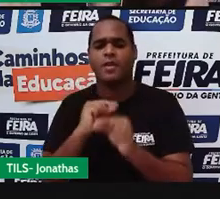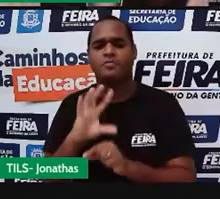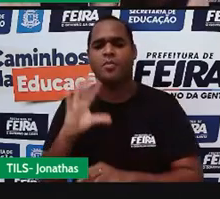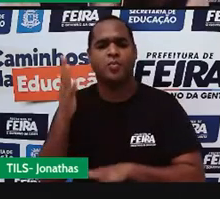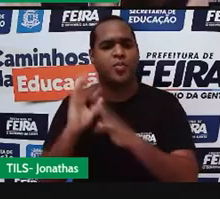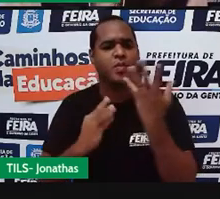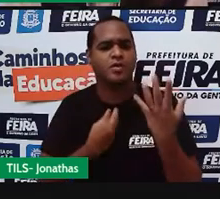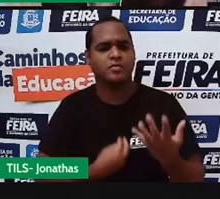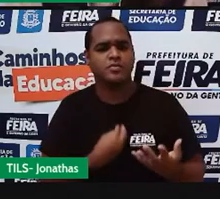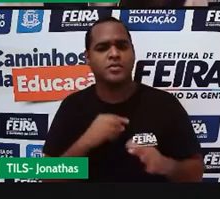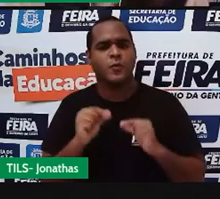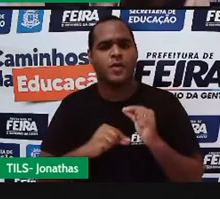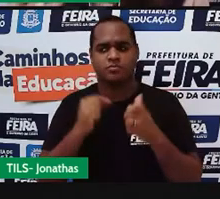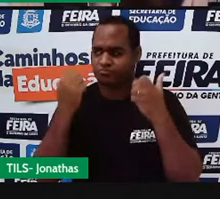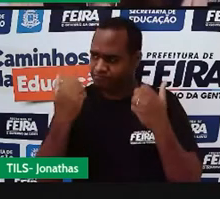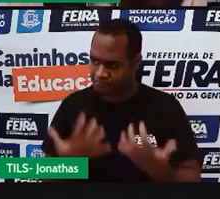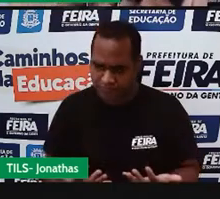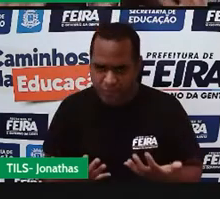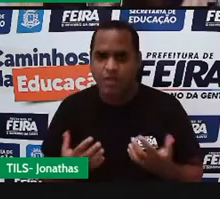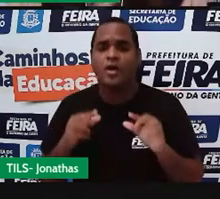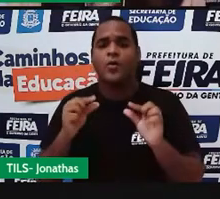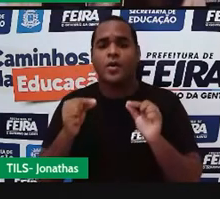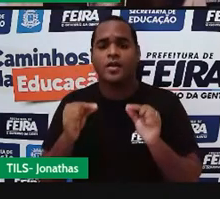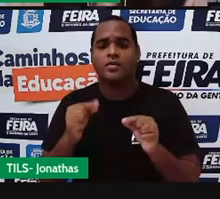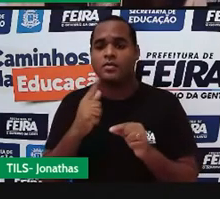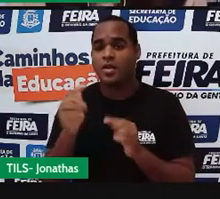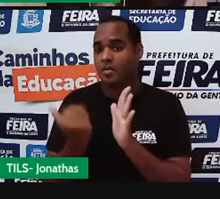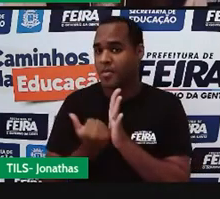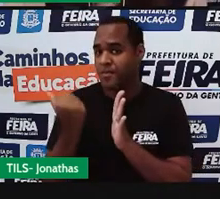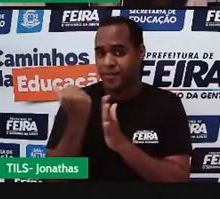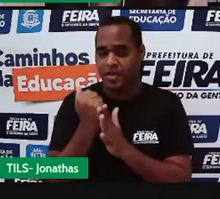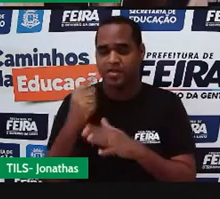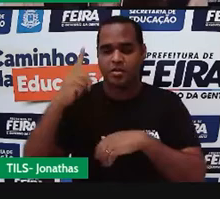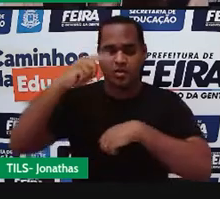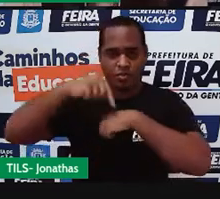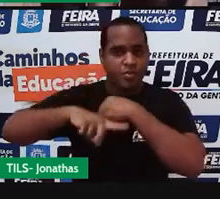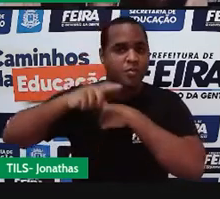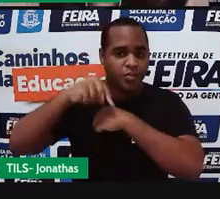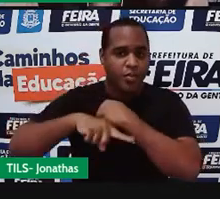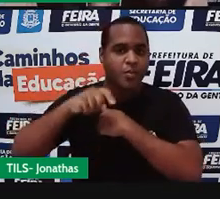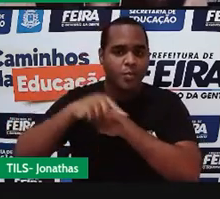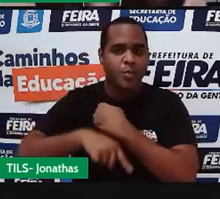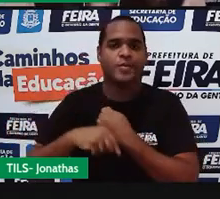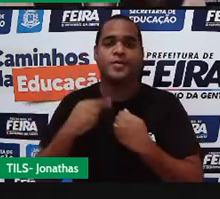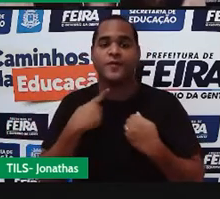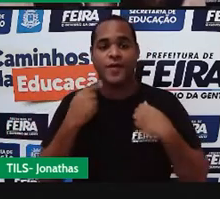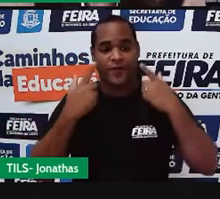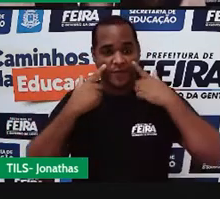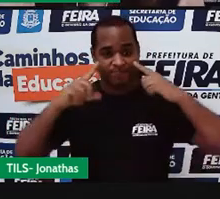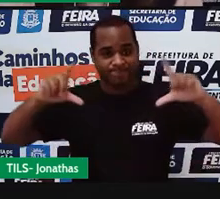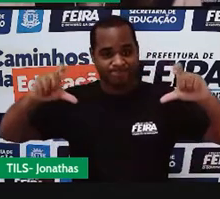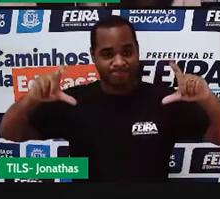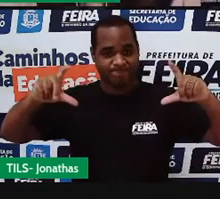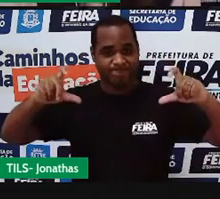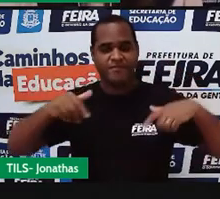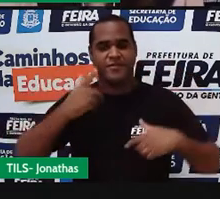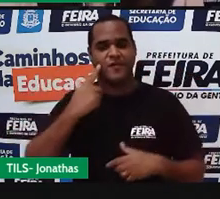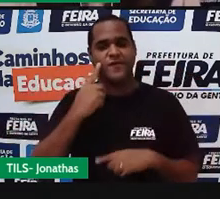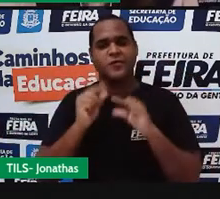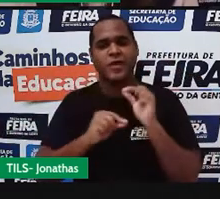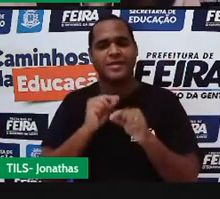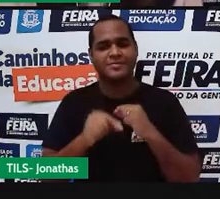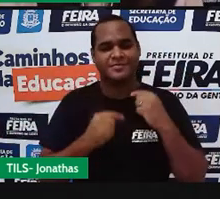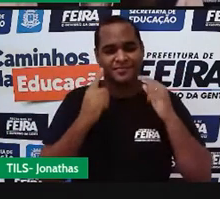o que é que tá causando isso que é que tá causando aumento desses gases de efeito estufa na atmosfera eu trouxe aqui algumas situações para